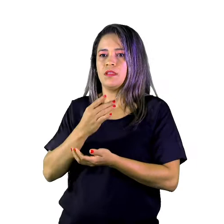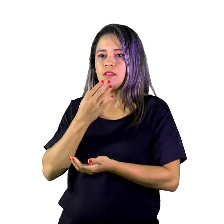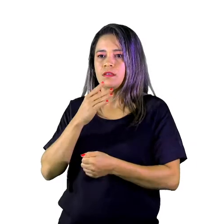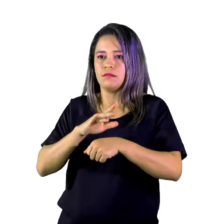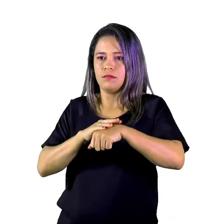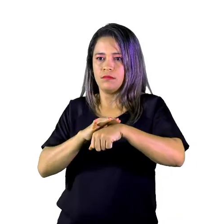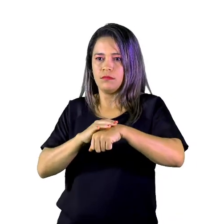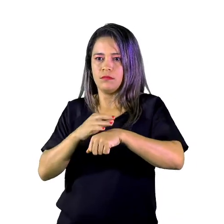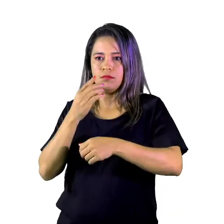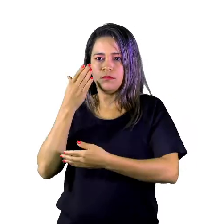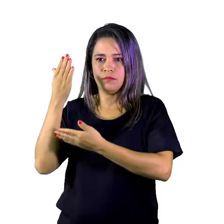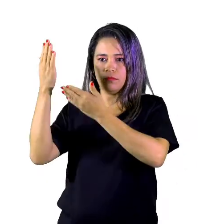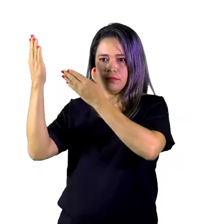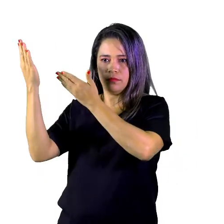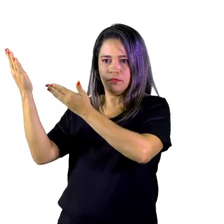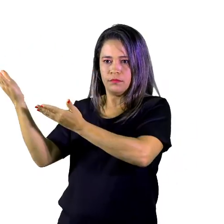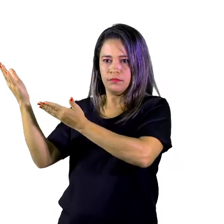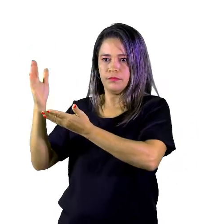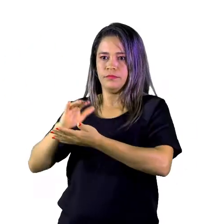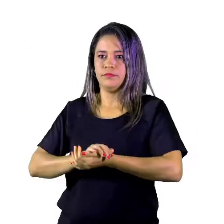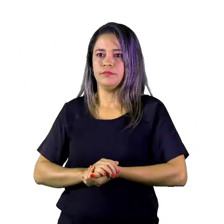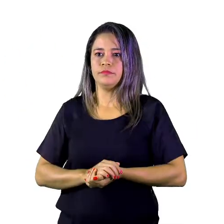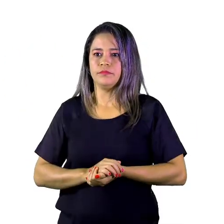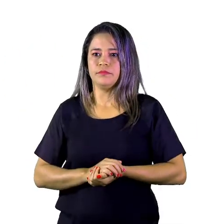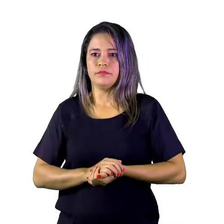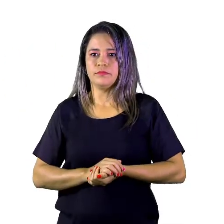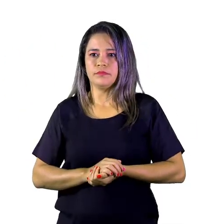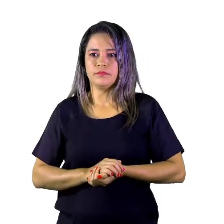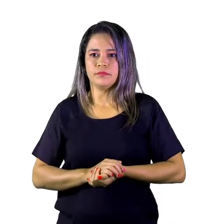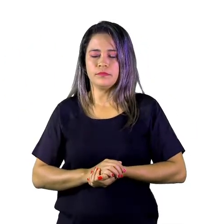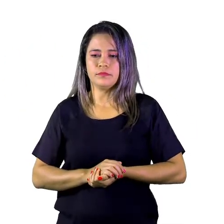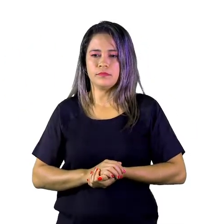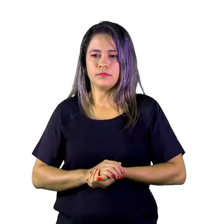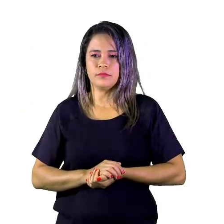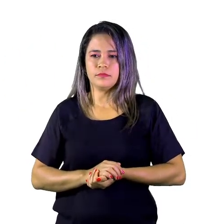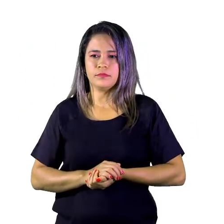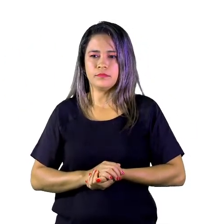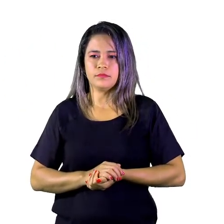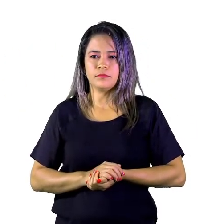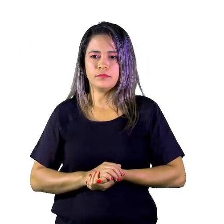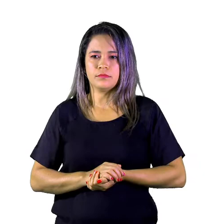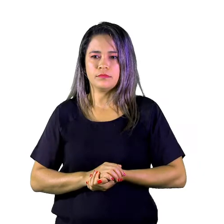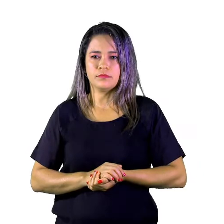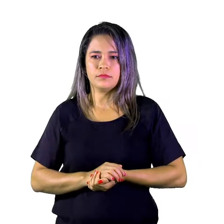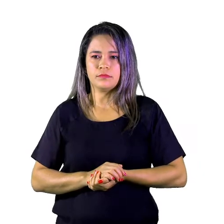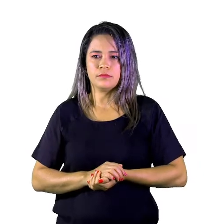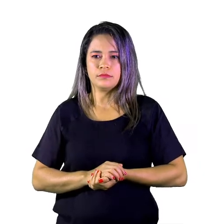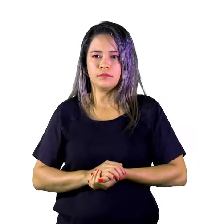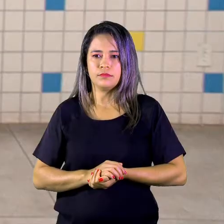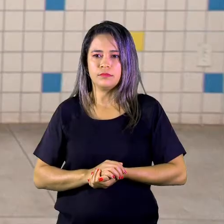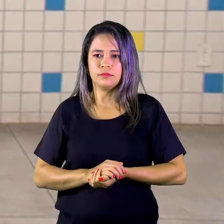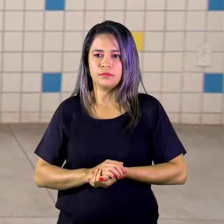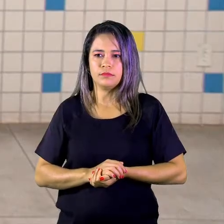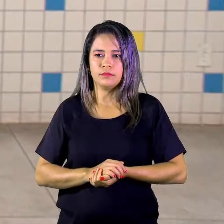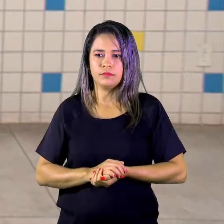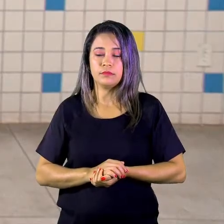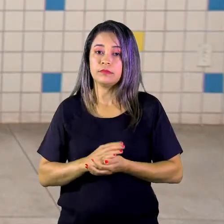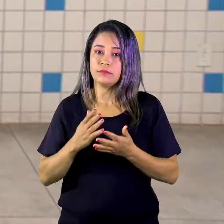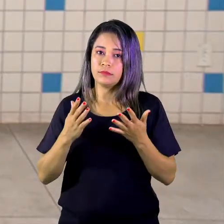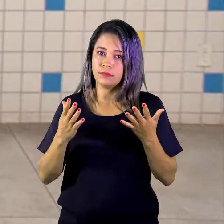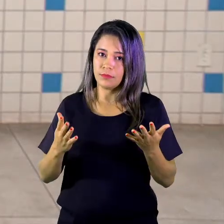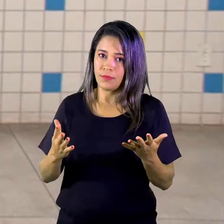tricomoníase, toxoplasmose, doença de Chagas, giardíase e balantidiose. né?